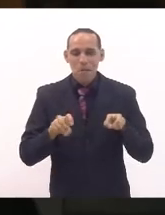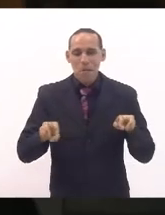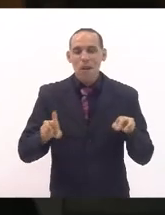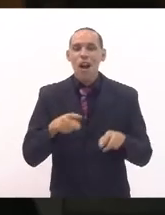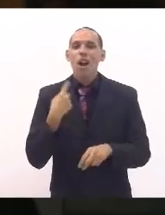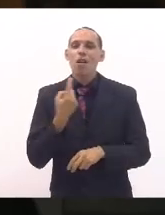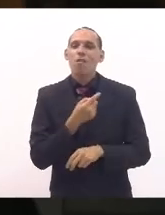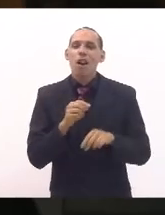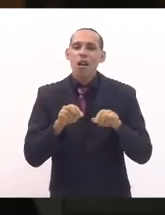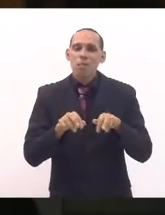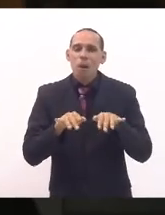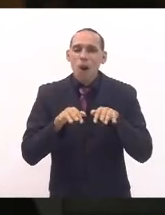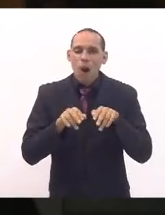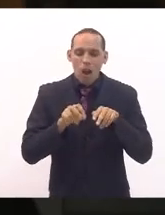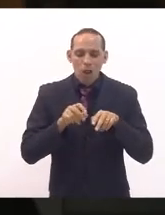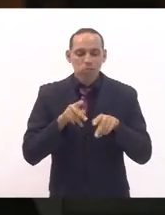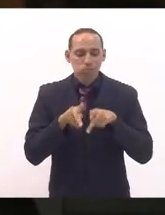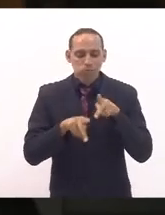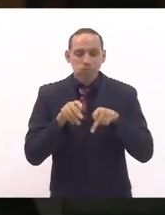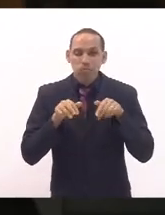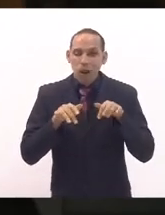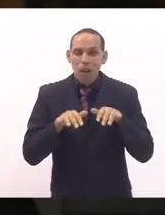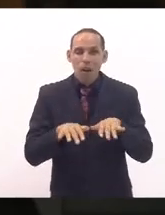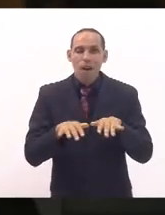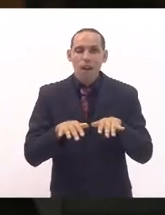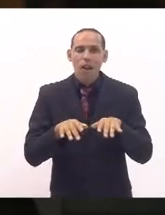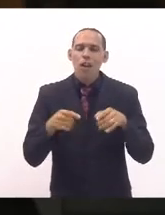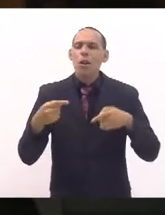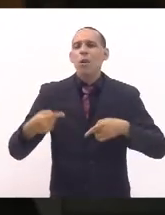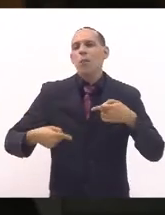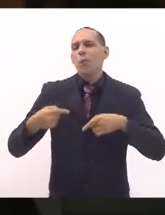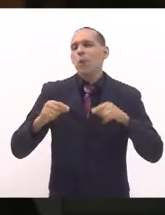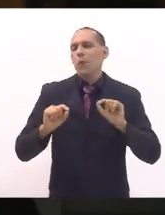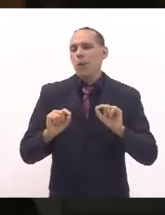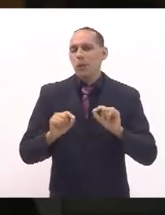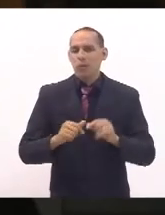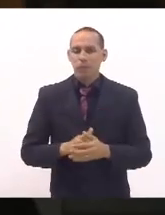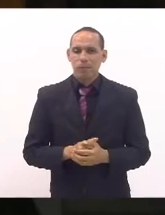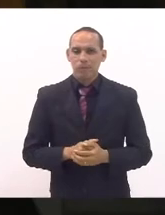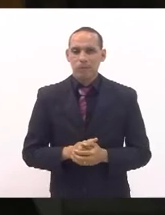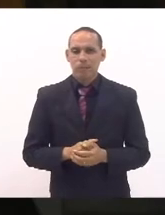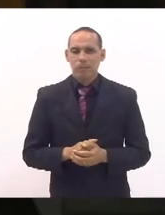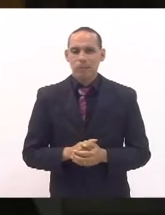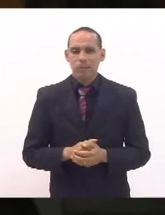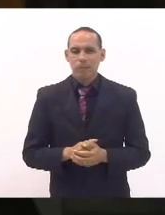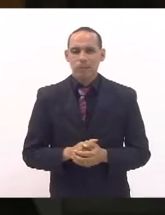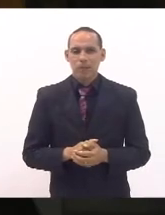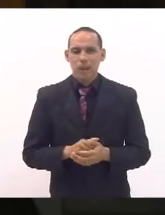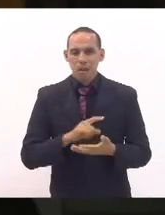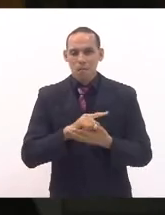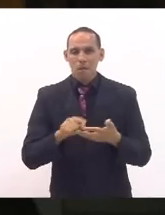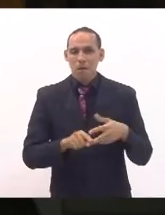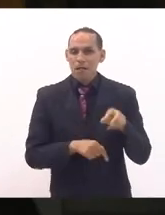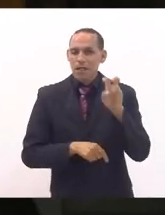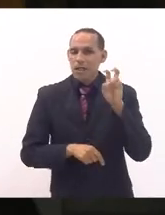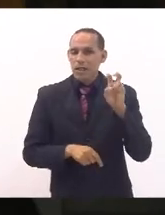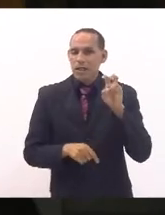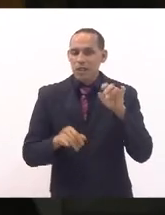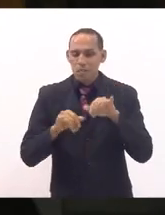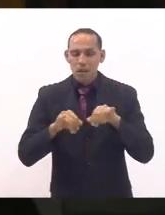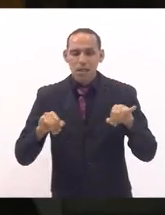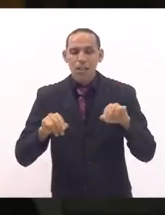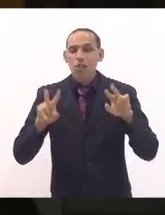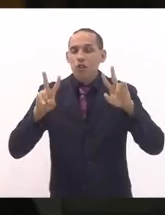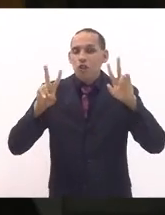fazia audiência pública, que discutia, né, aquelas cinco mensagens do regime de